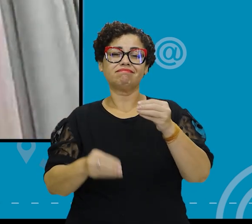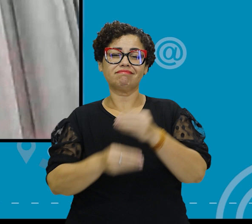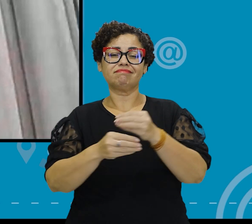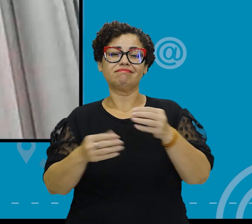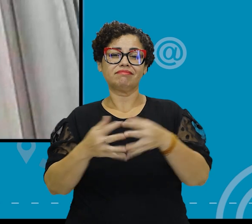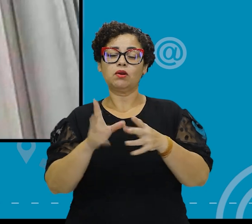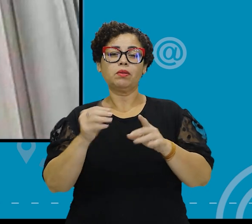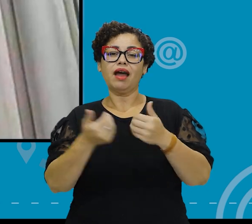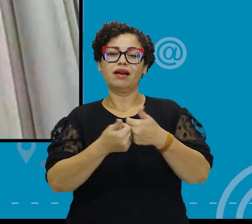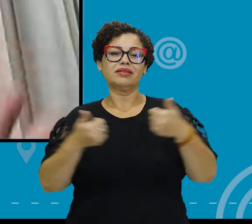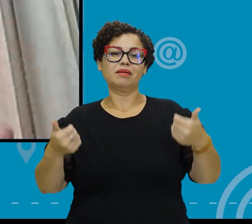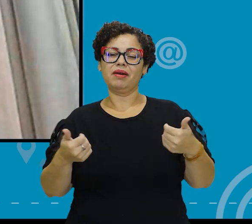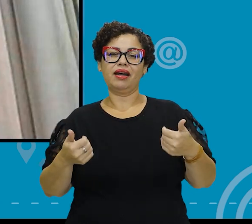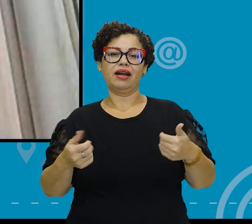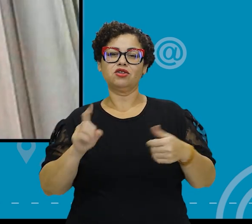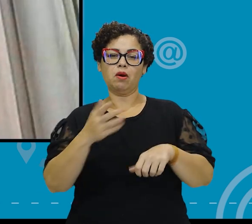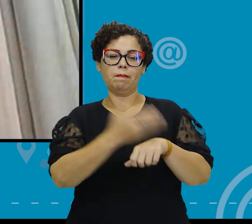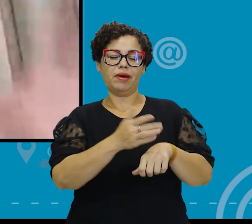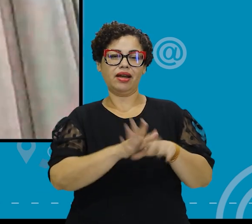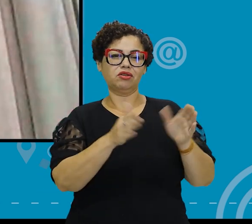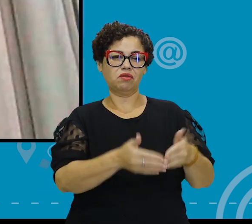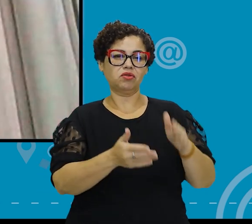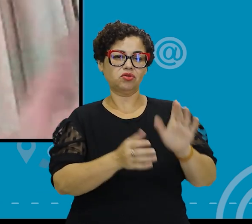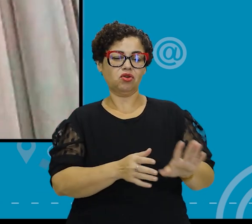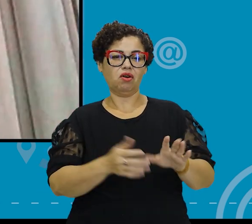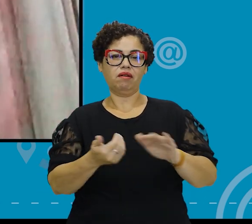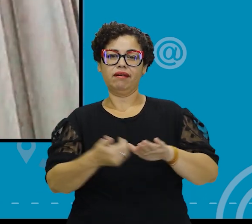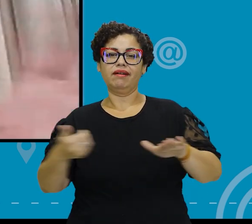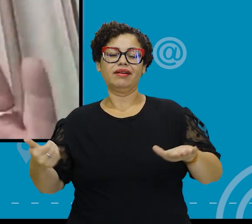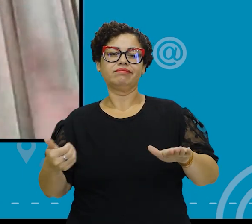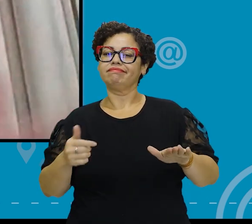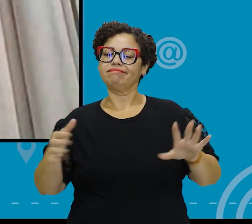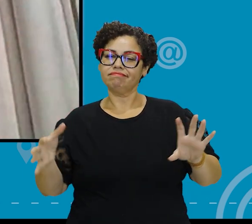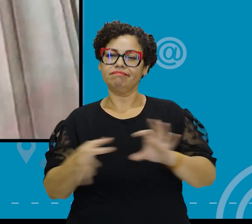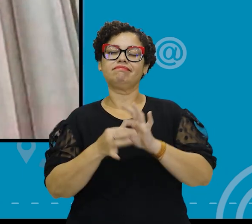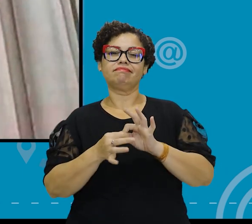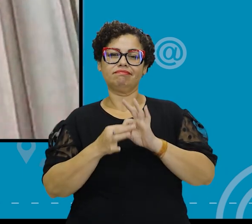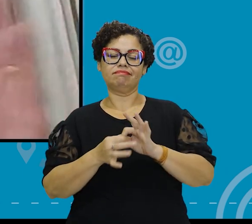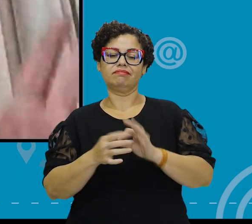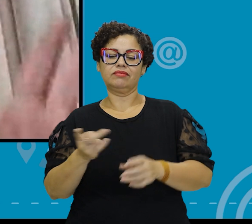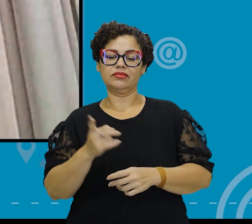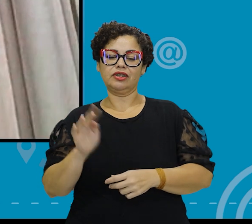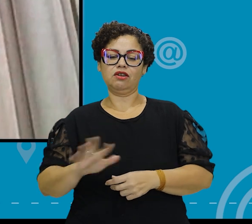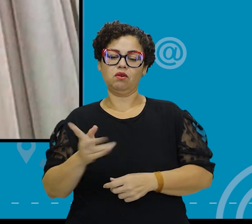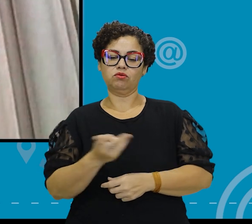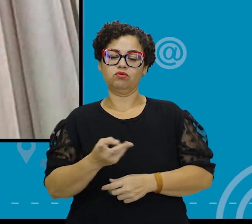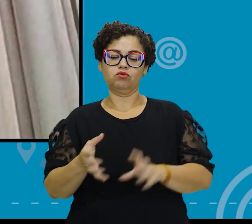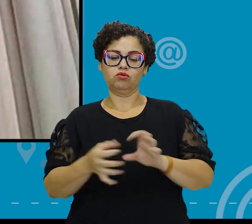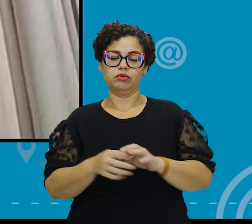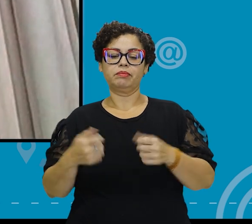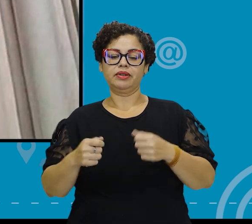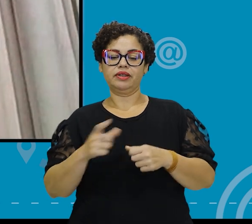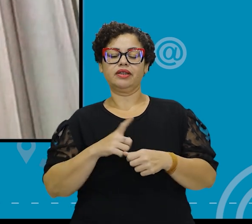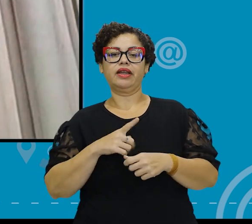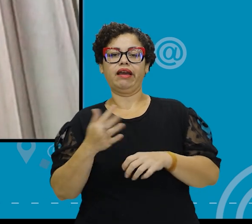como desassociar uma aula só sobre prática, uma coisa totalmente partida ali teórica. Mas